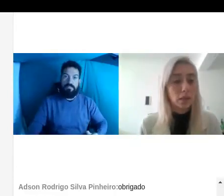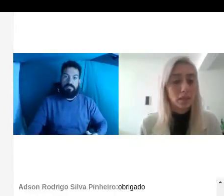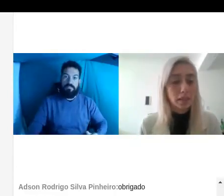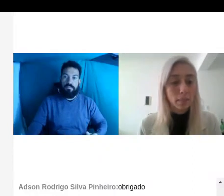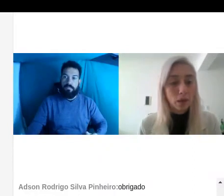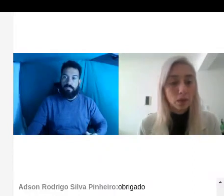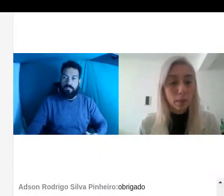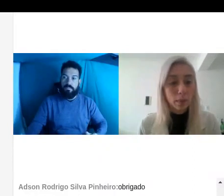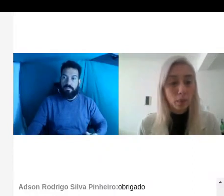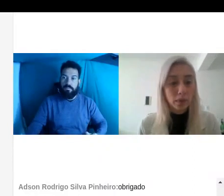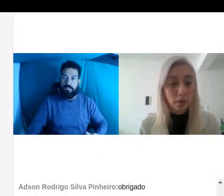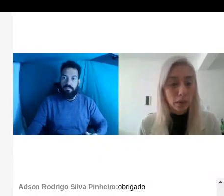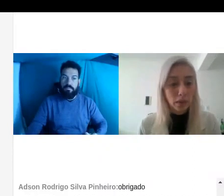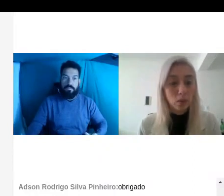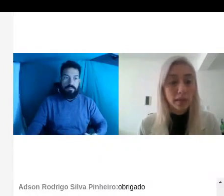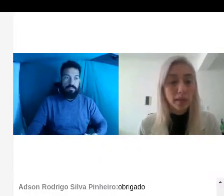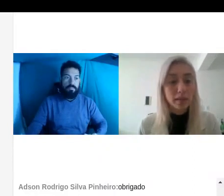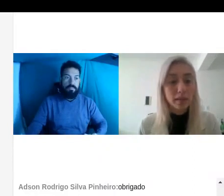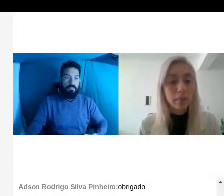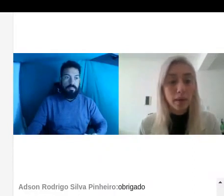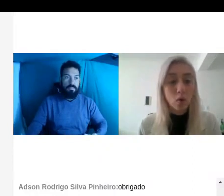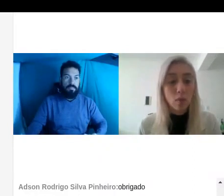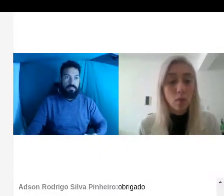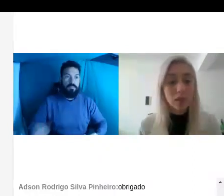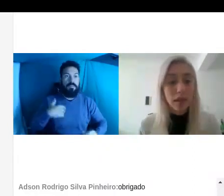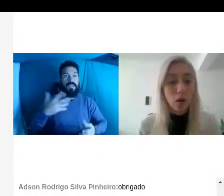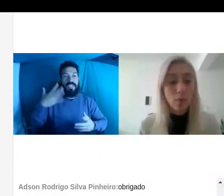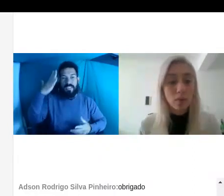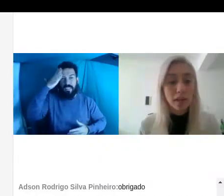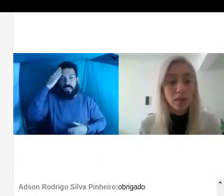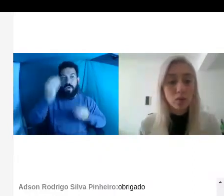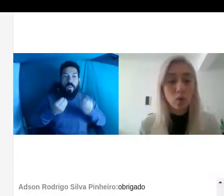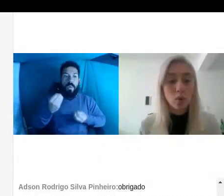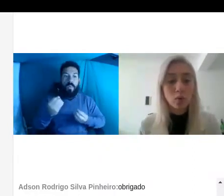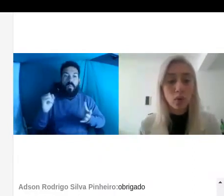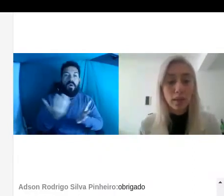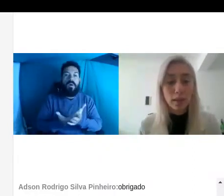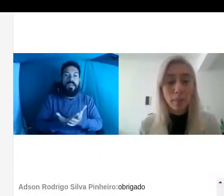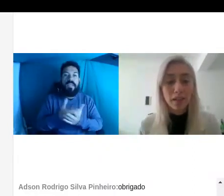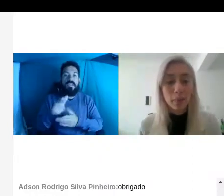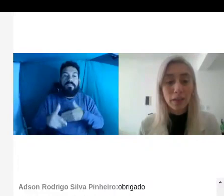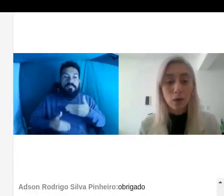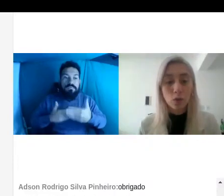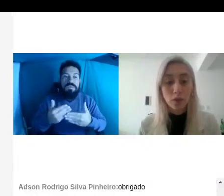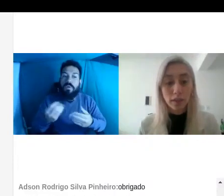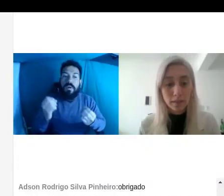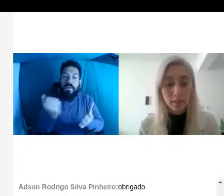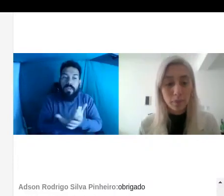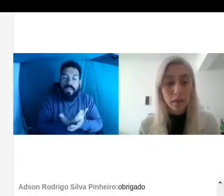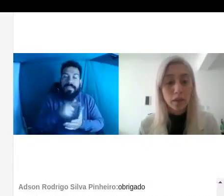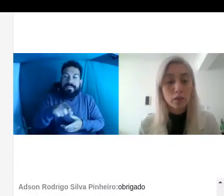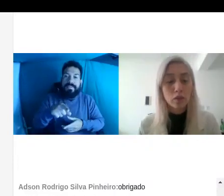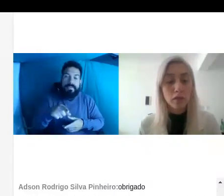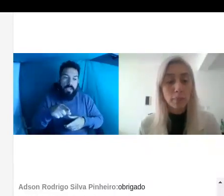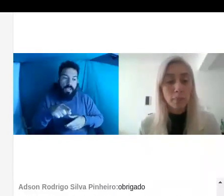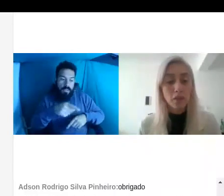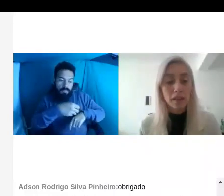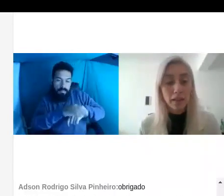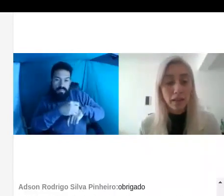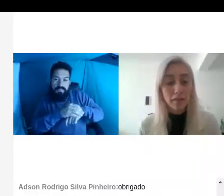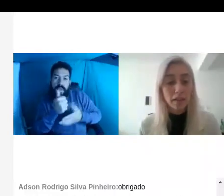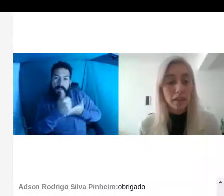Então, Ceissa Barros está perguntando aqui. Gostaria de saber como se dá o processo de consultoria para espetáculos de dança. Se o Felipe